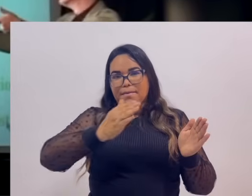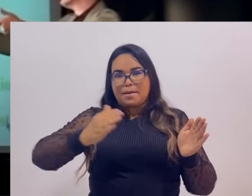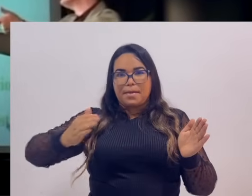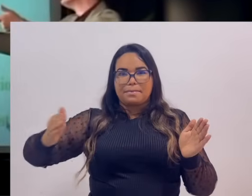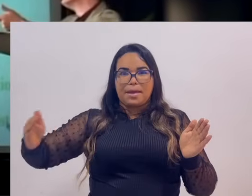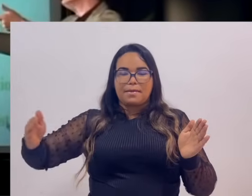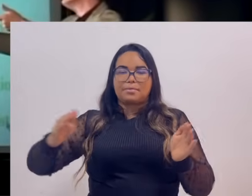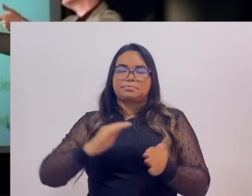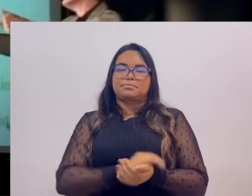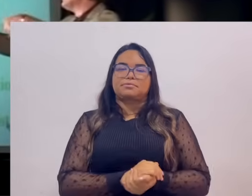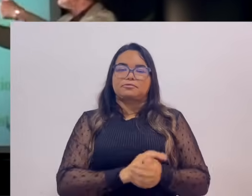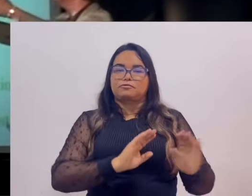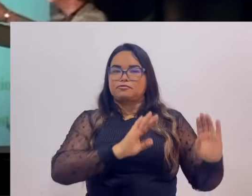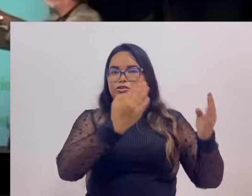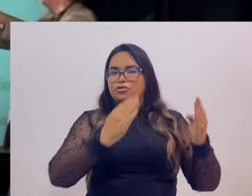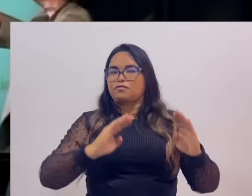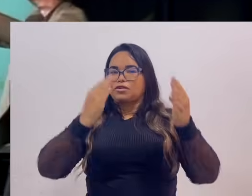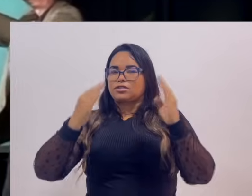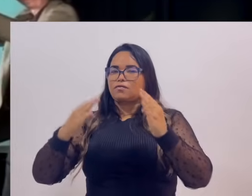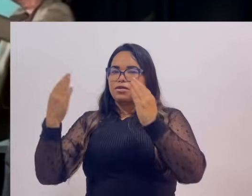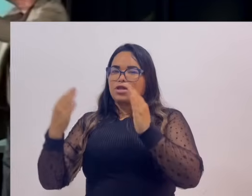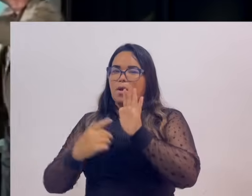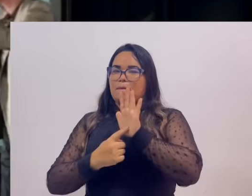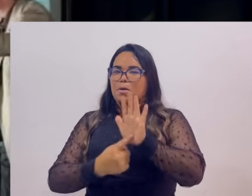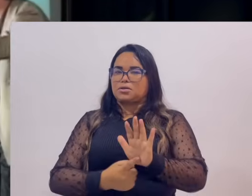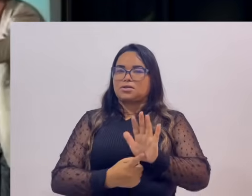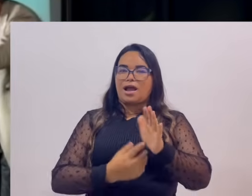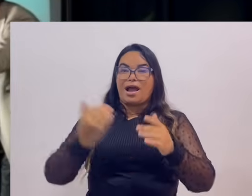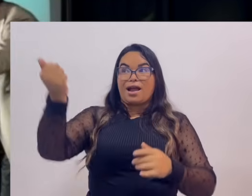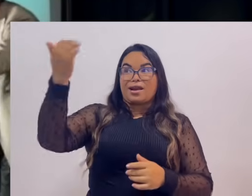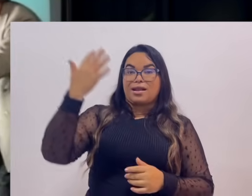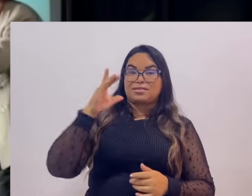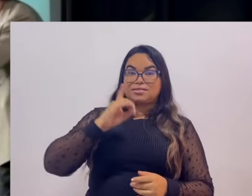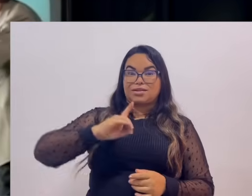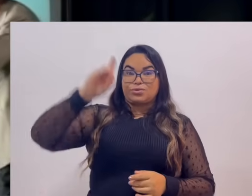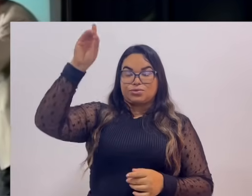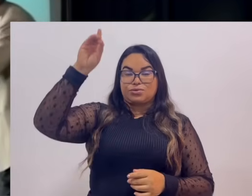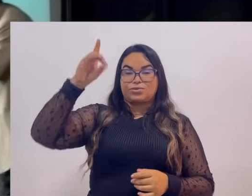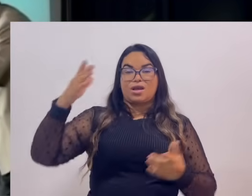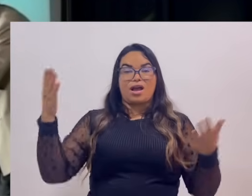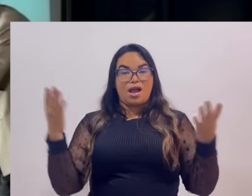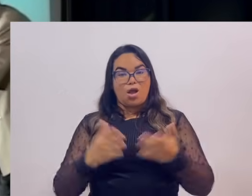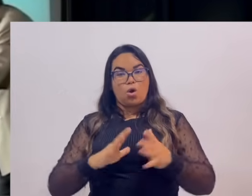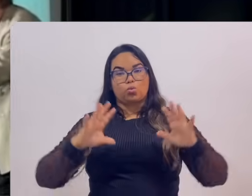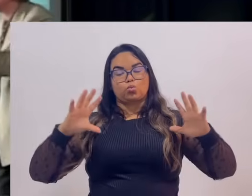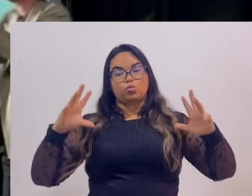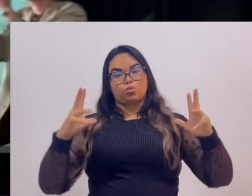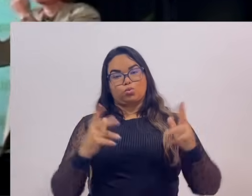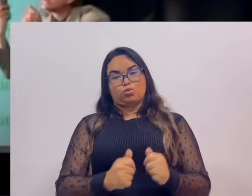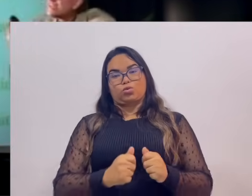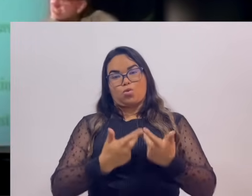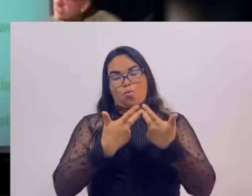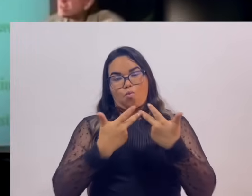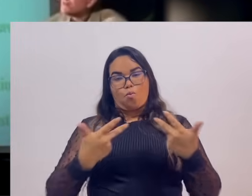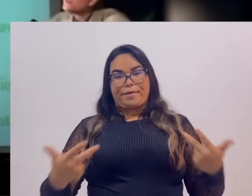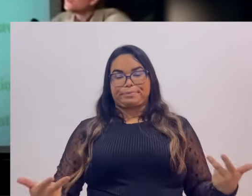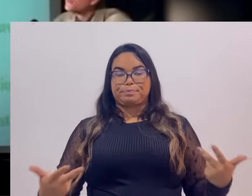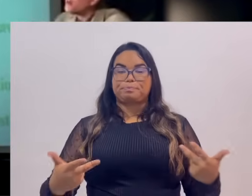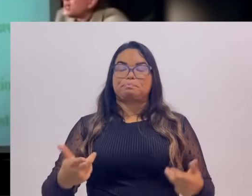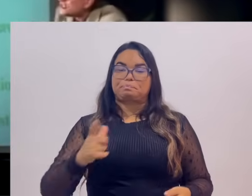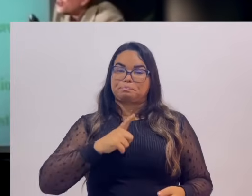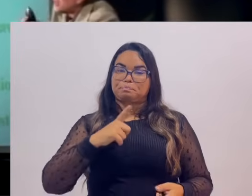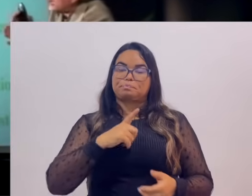as ferramentas da justiça como é correto em termos de sua obediência a graça provém de Deus